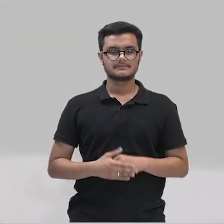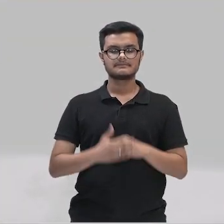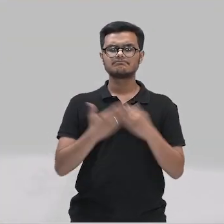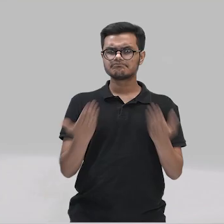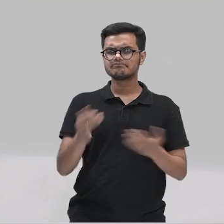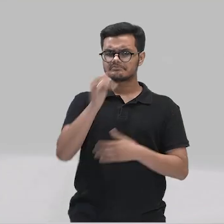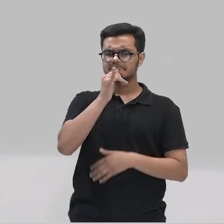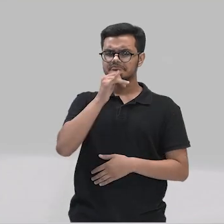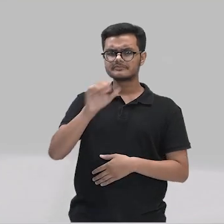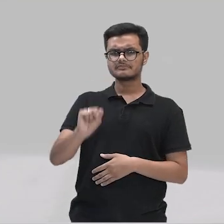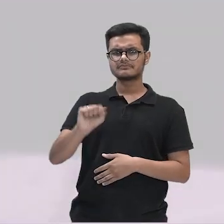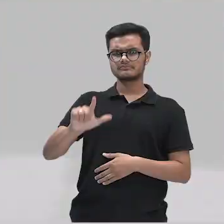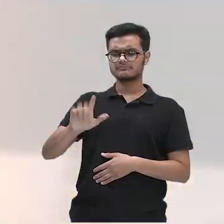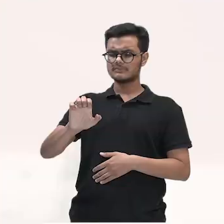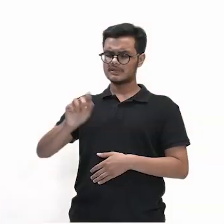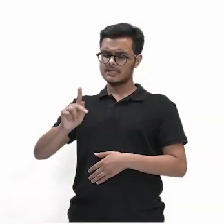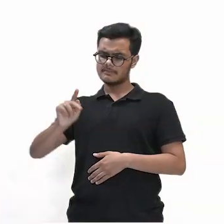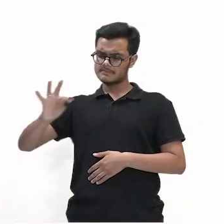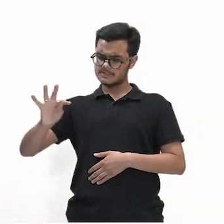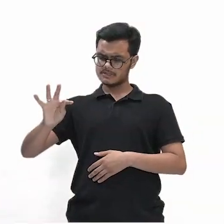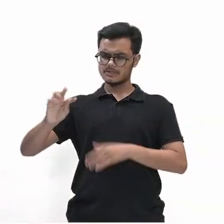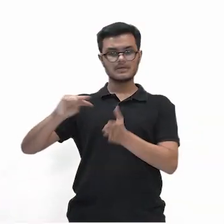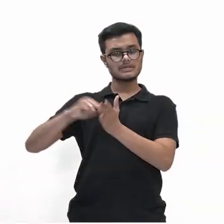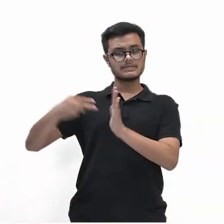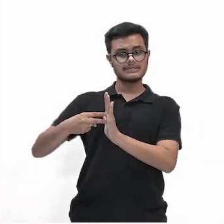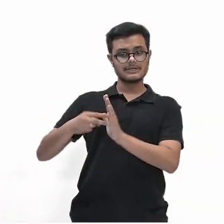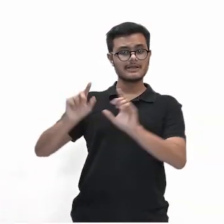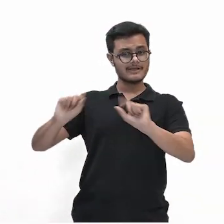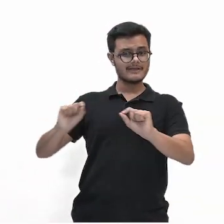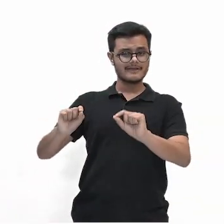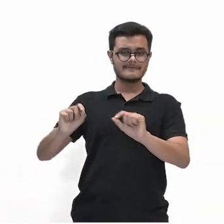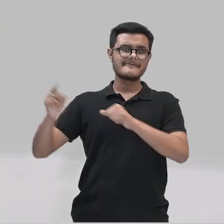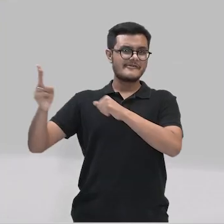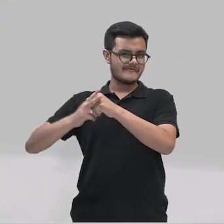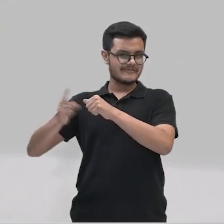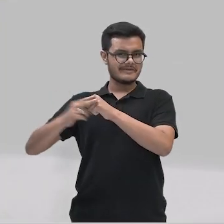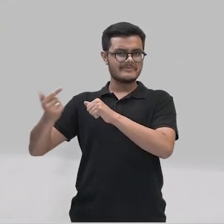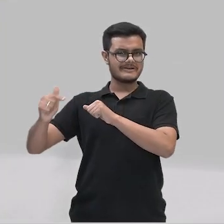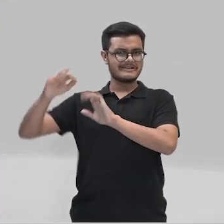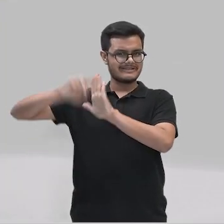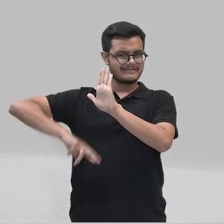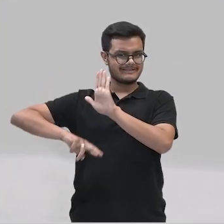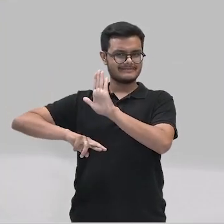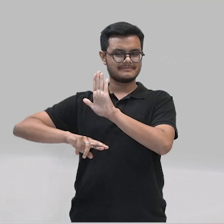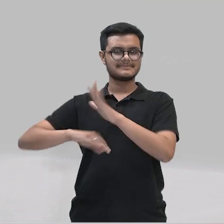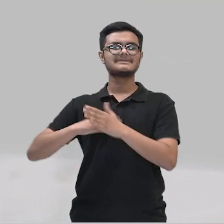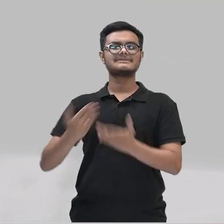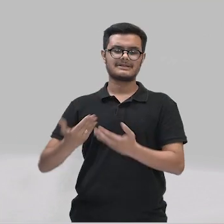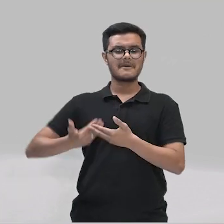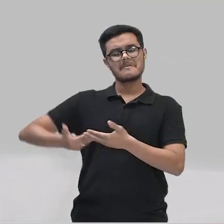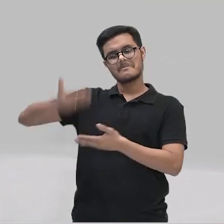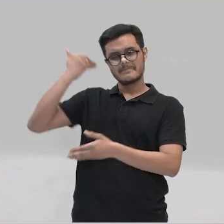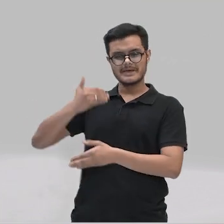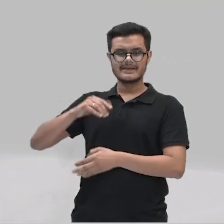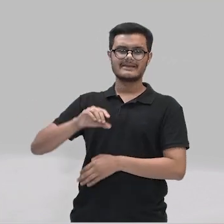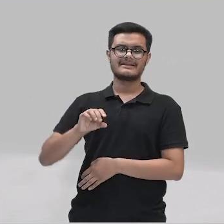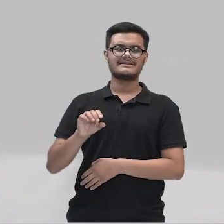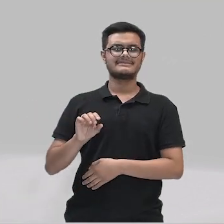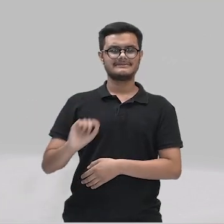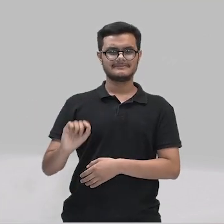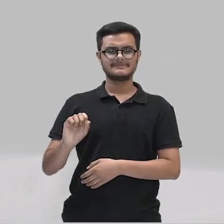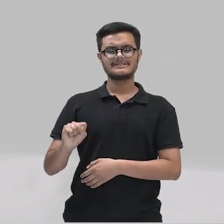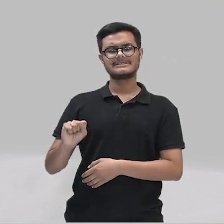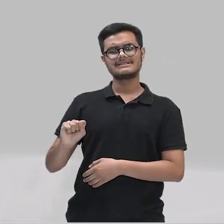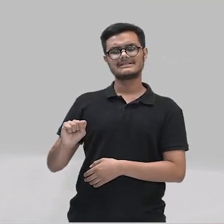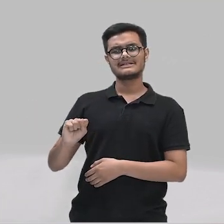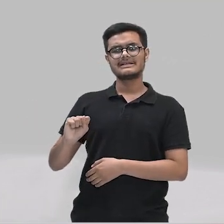destaque o slept? Porque o slept é o meu verbo irregular. é o meu verbo irregular. De onde ele veio?